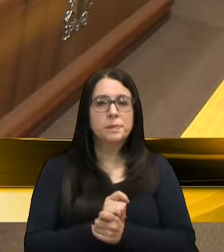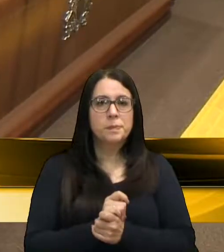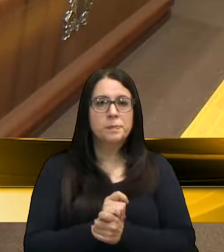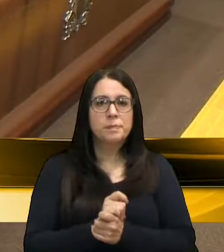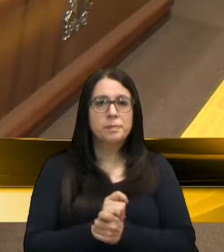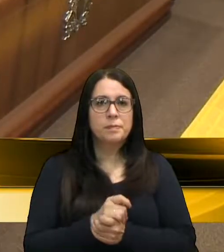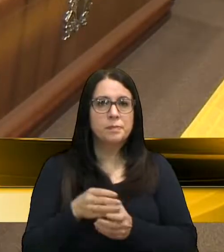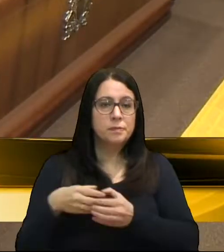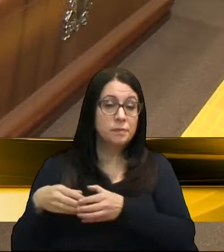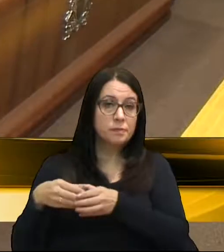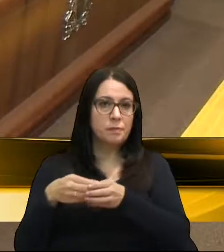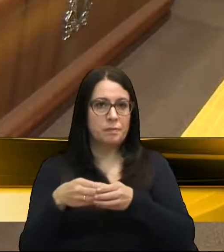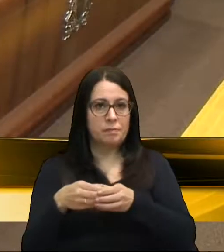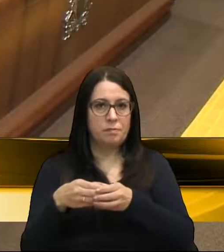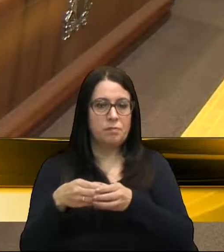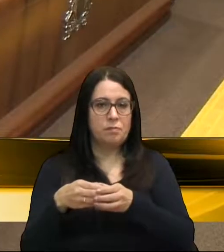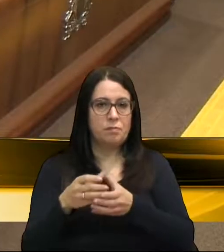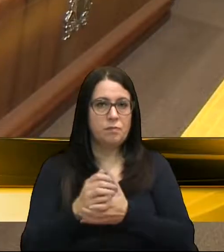do turismo,